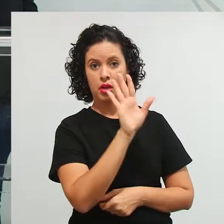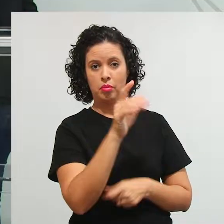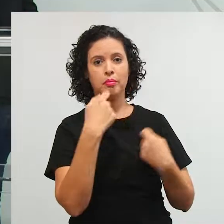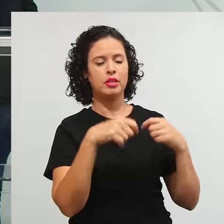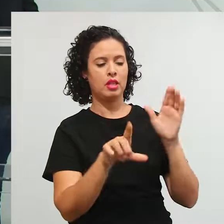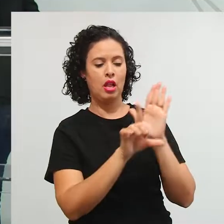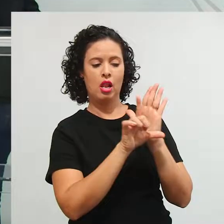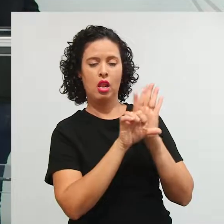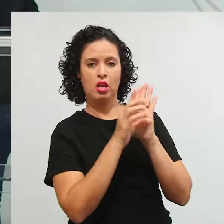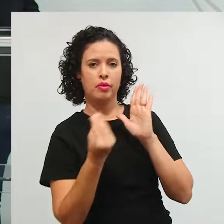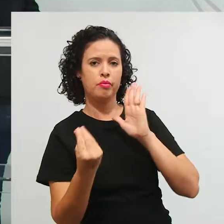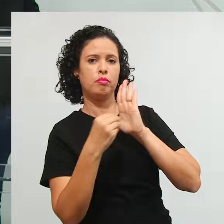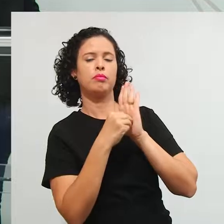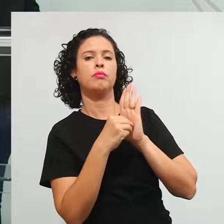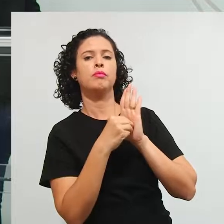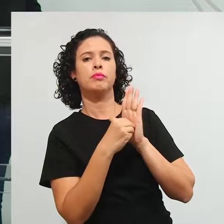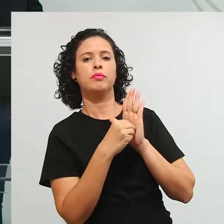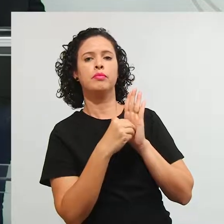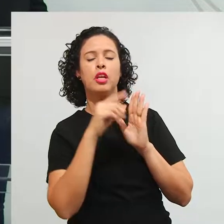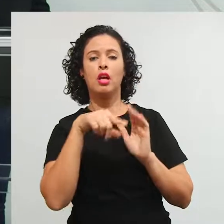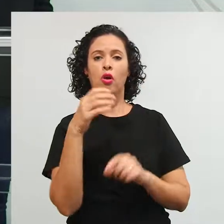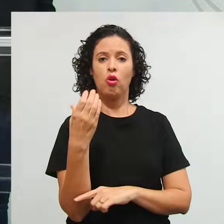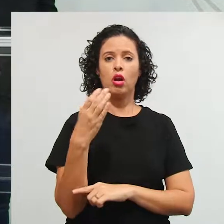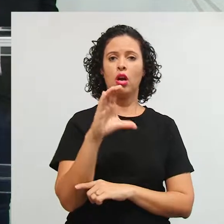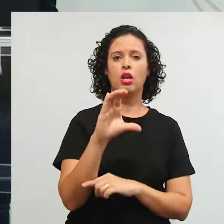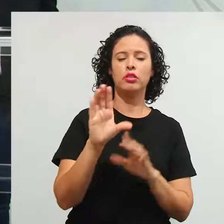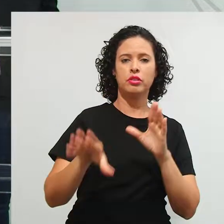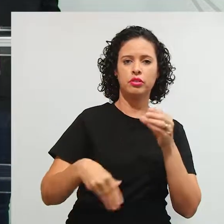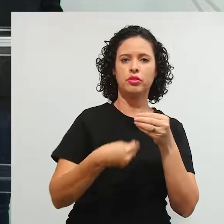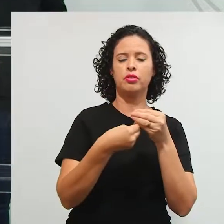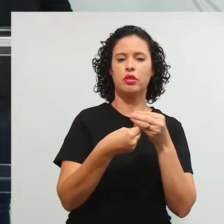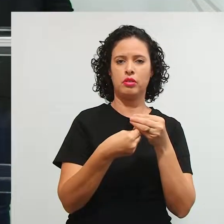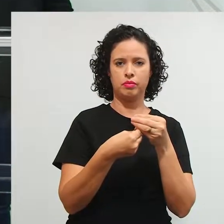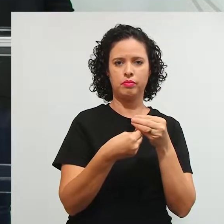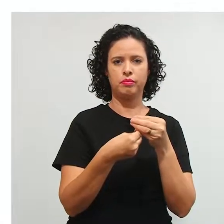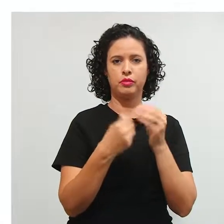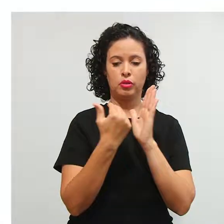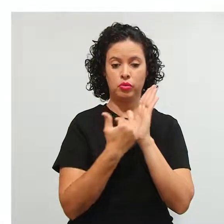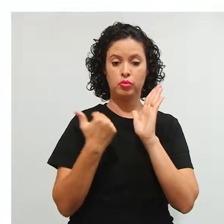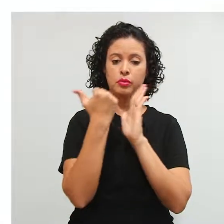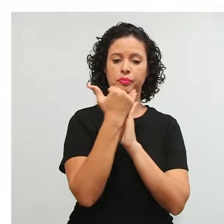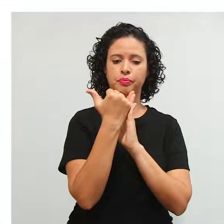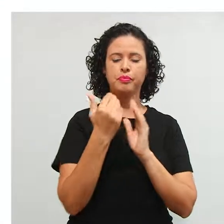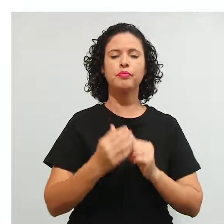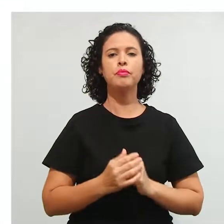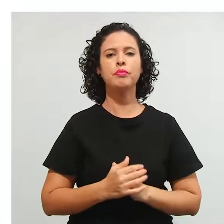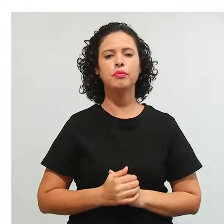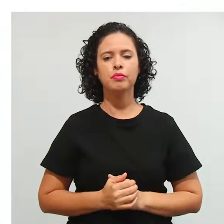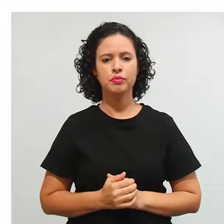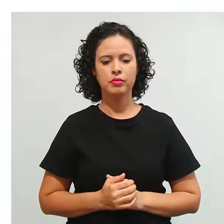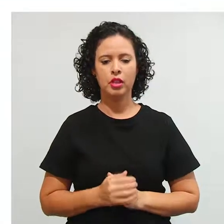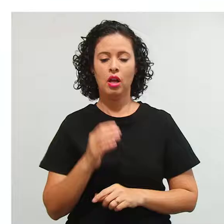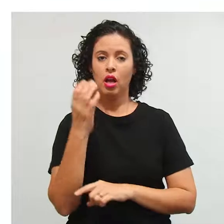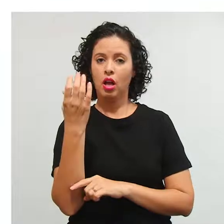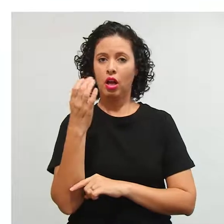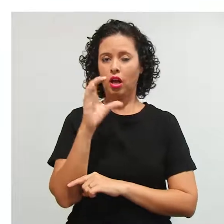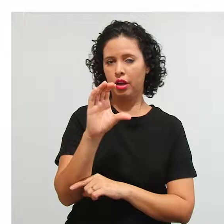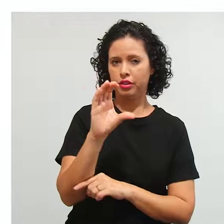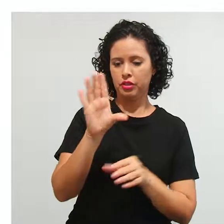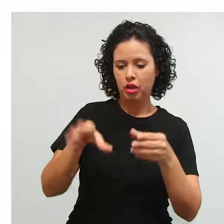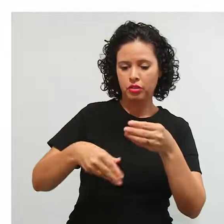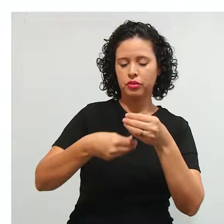lei orçamentária. Então, esse é um crédito adicional suplementar. E o crédito